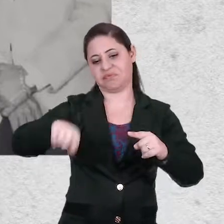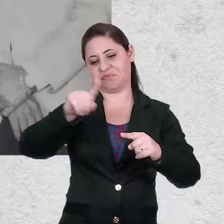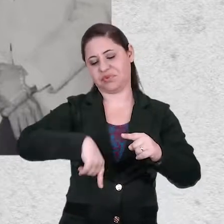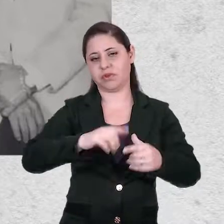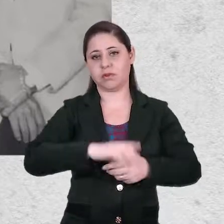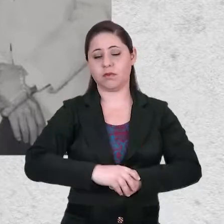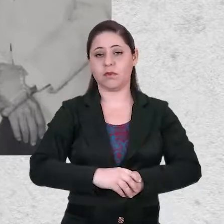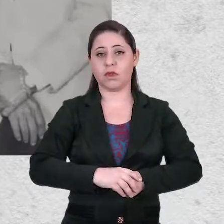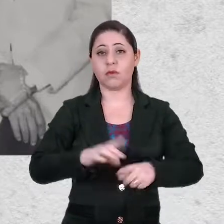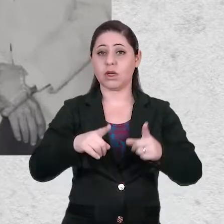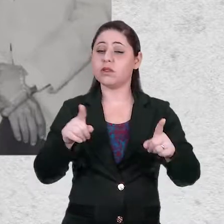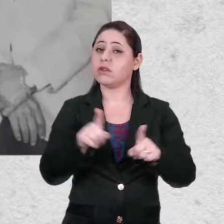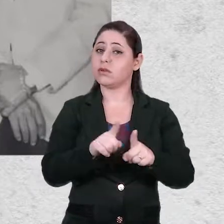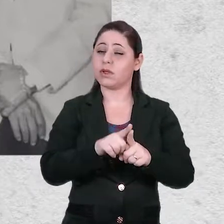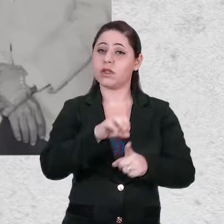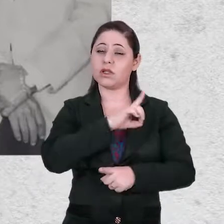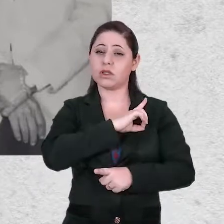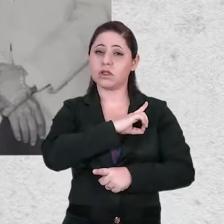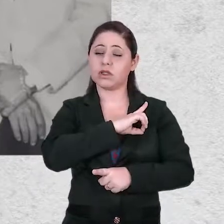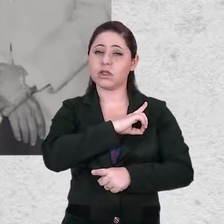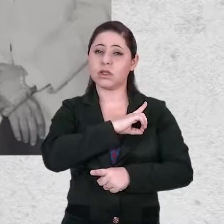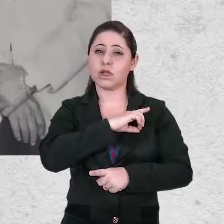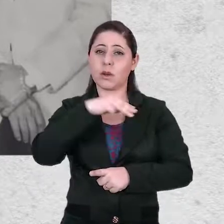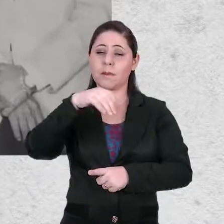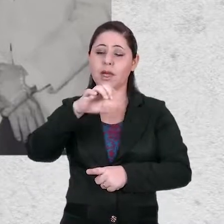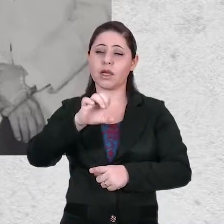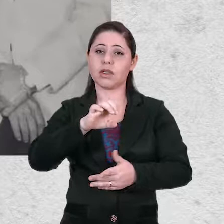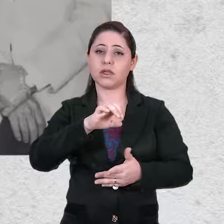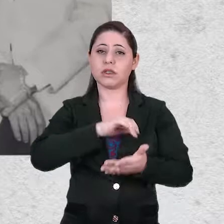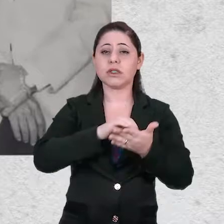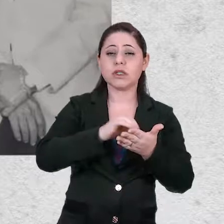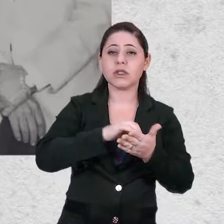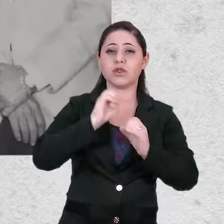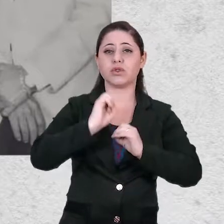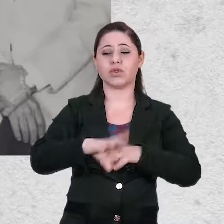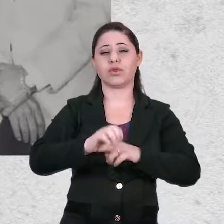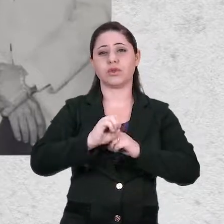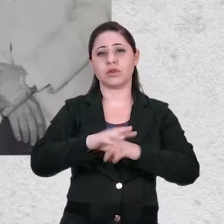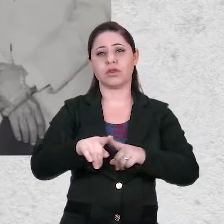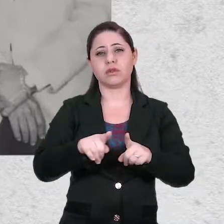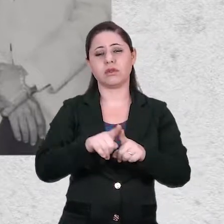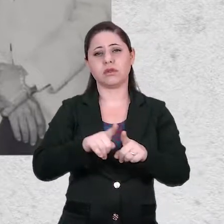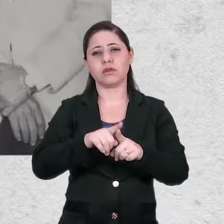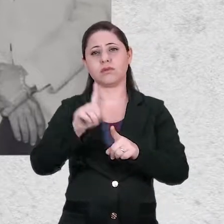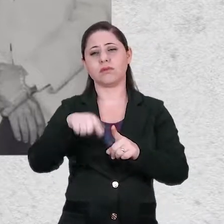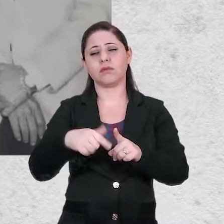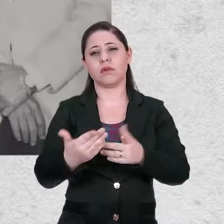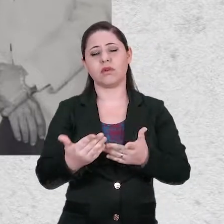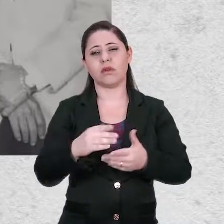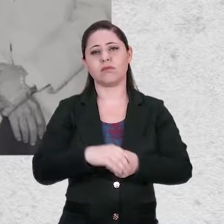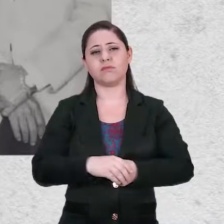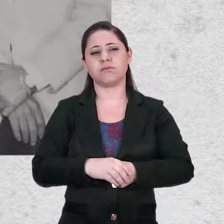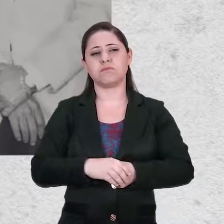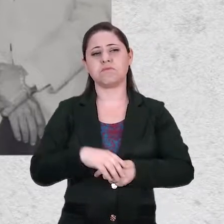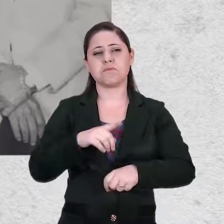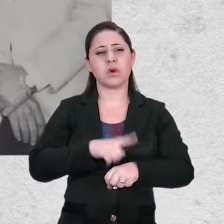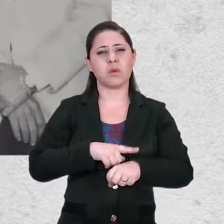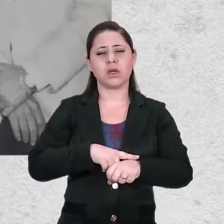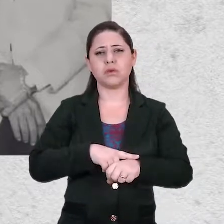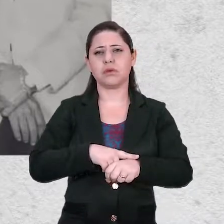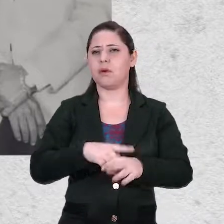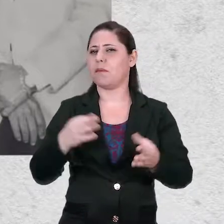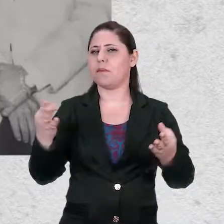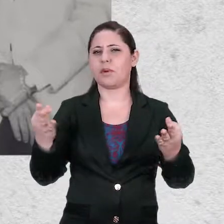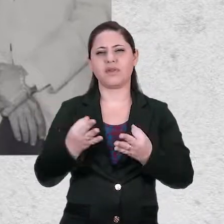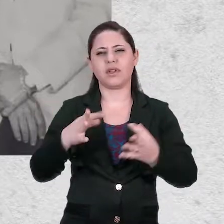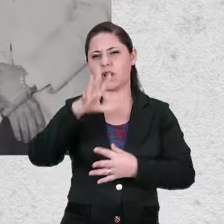além da delegacia do MEC, fui secretária de Educação do Estado também, né, bem. E para mim foi uma época excelente,